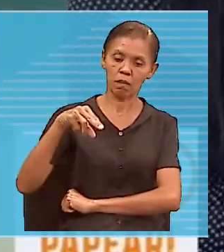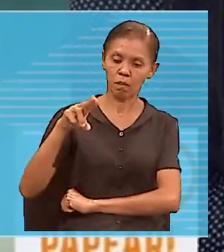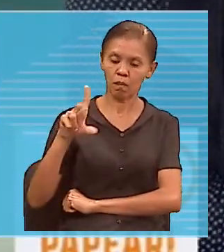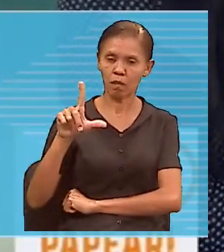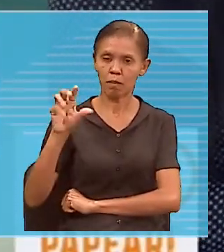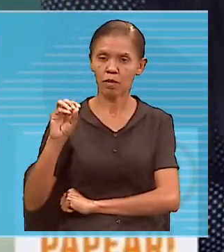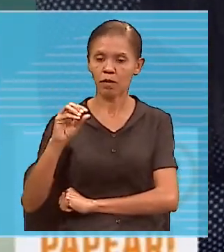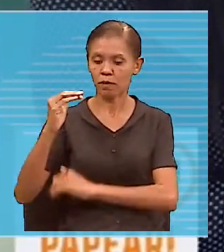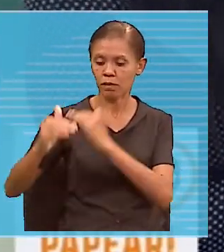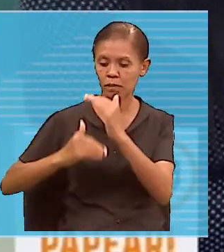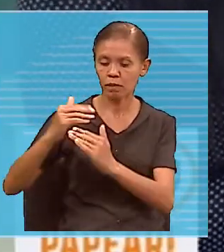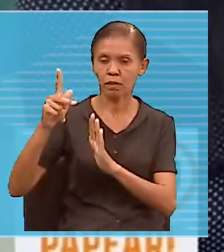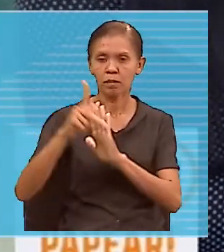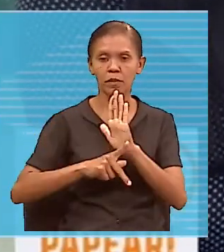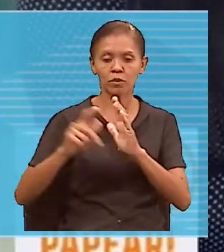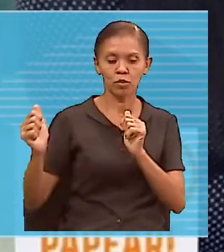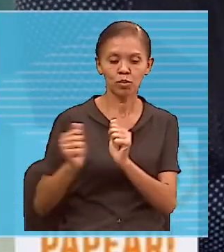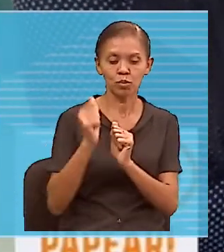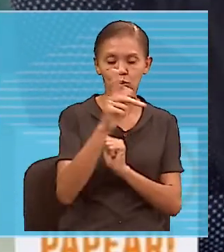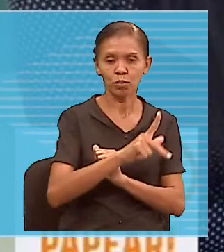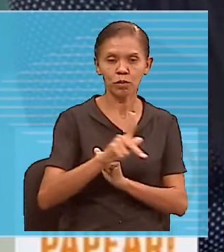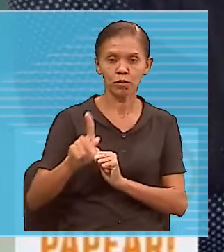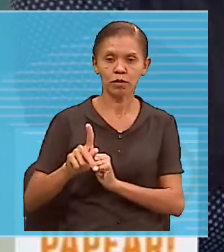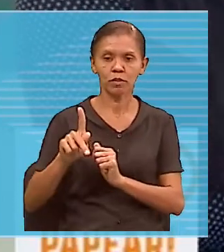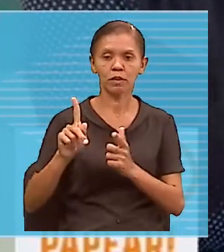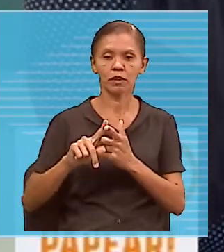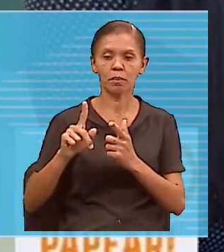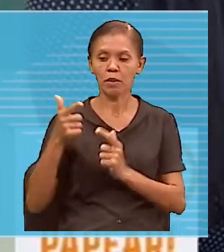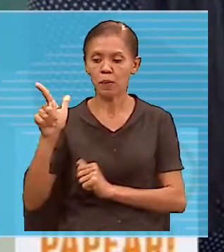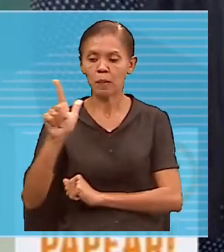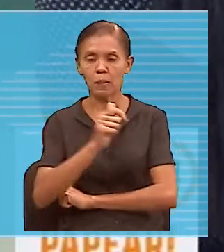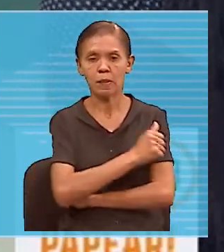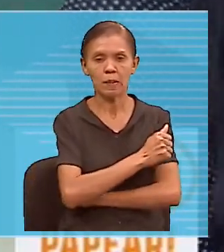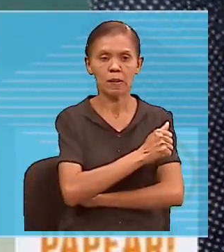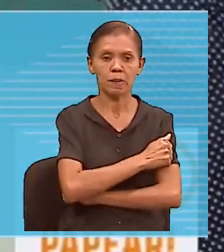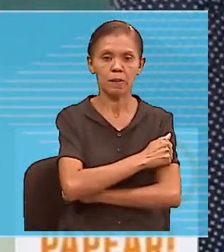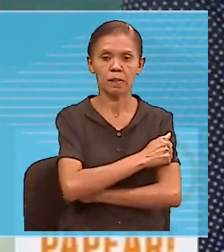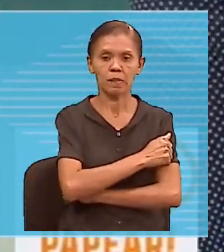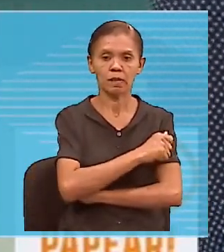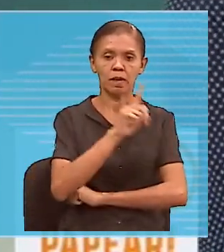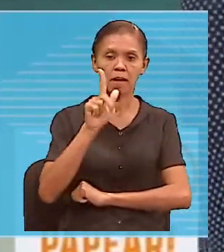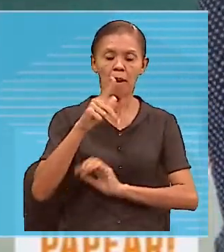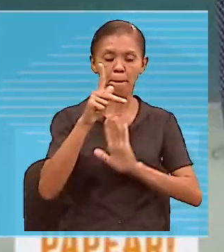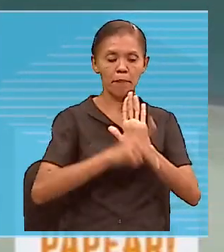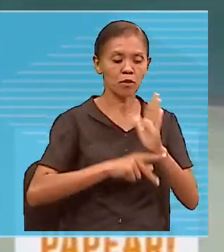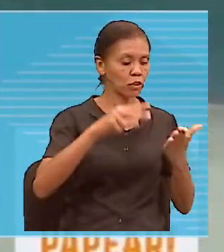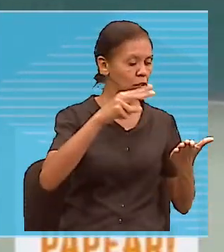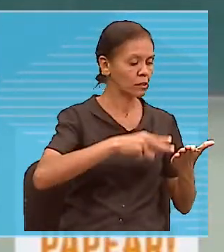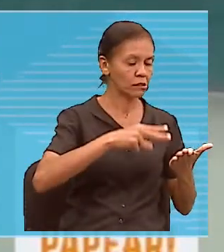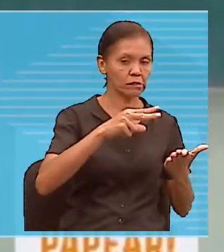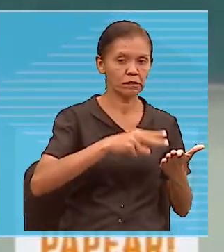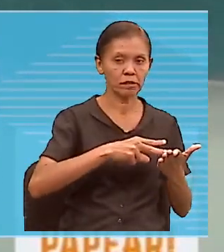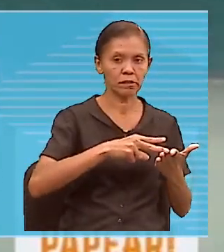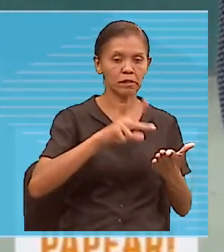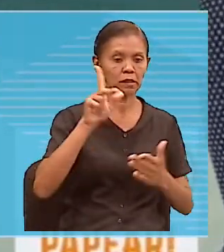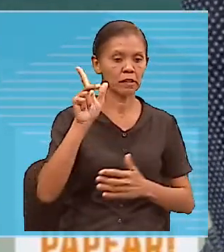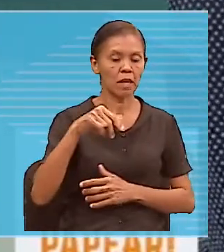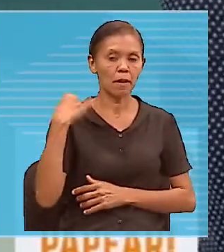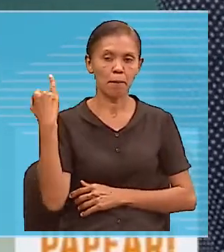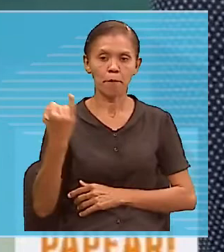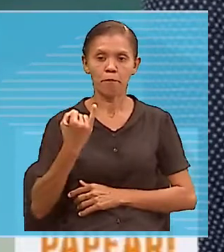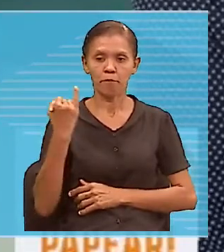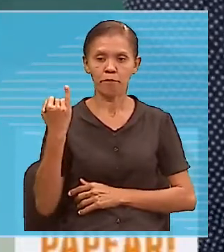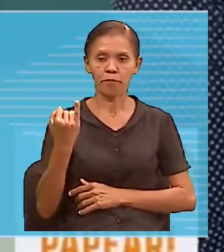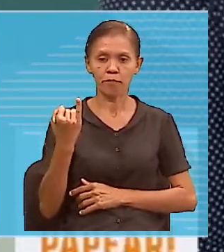E é um projeto de leitura bem importante. E eu queria saber de você como funciona esse projeto, Rômulo. Bem,